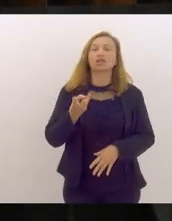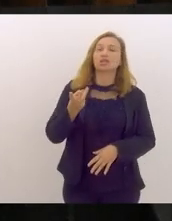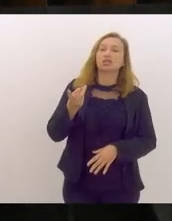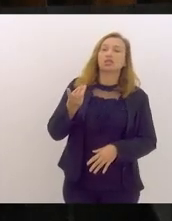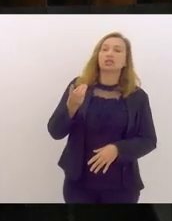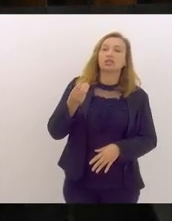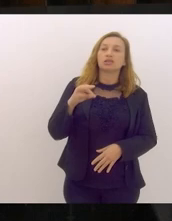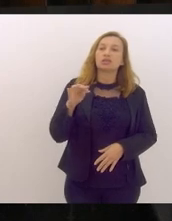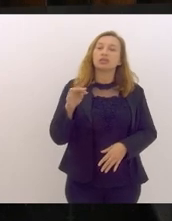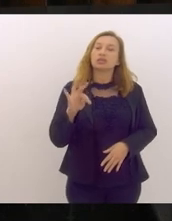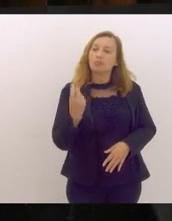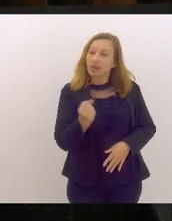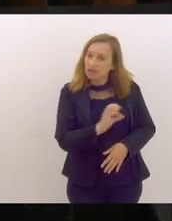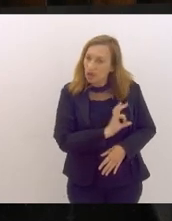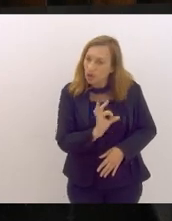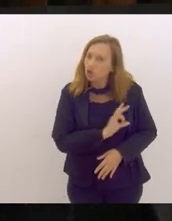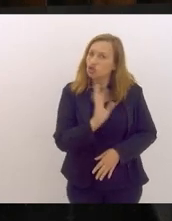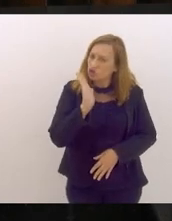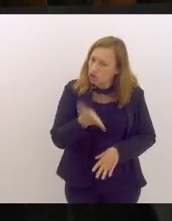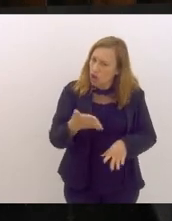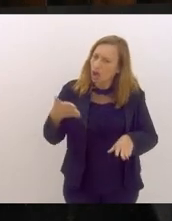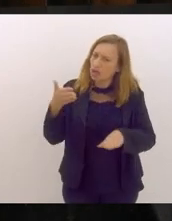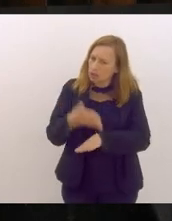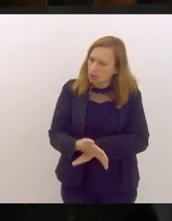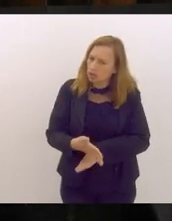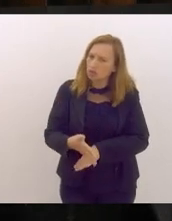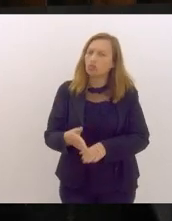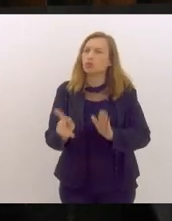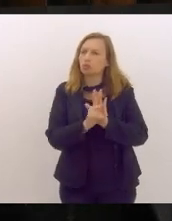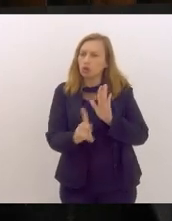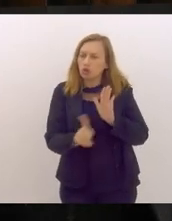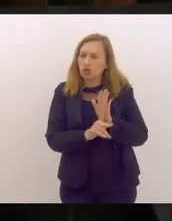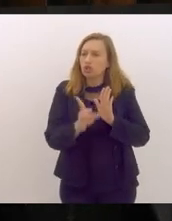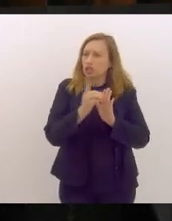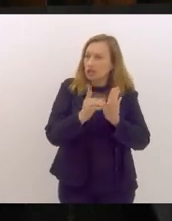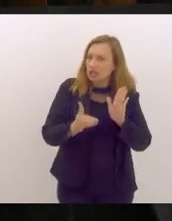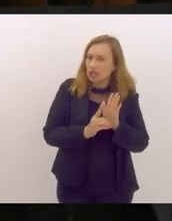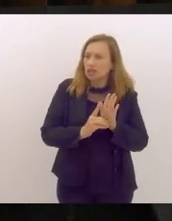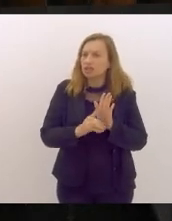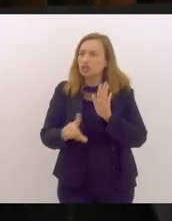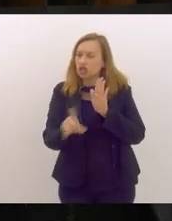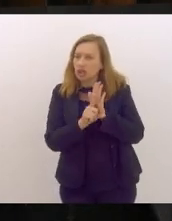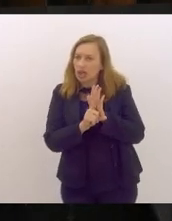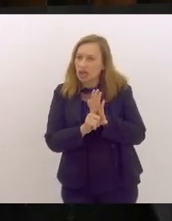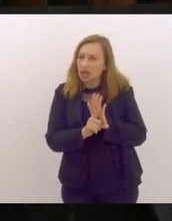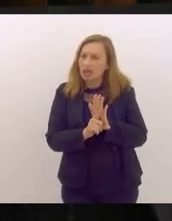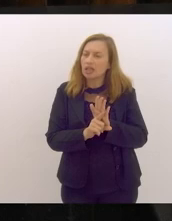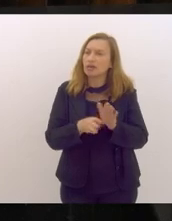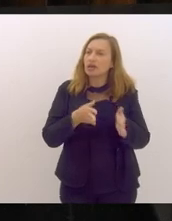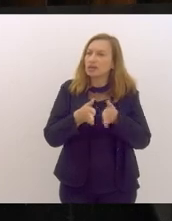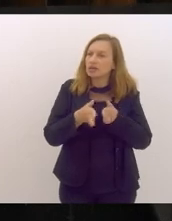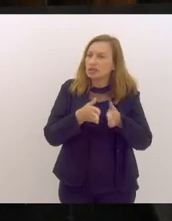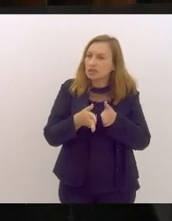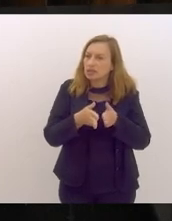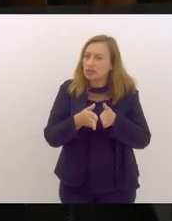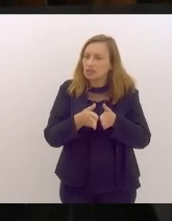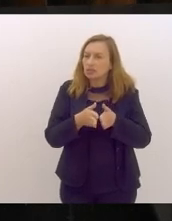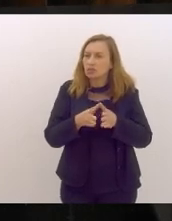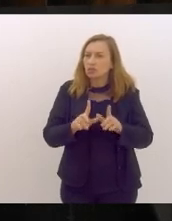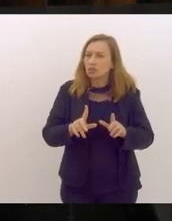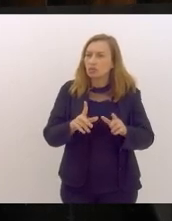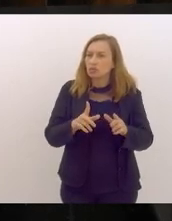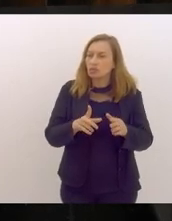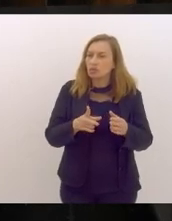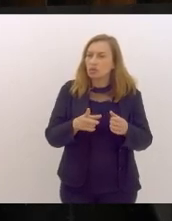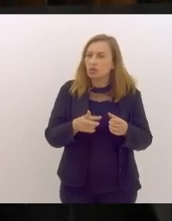deputada Marta Rocha, já entramos com um projeto de decreto legislativo para cessar os efeitos